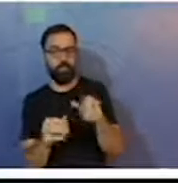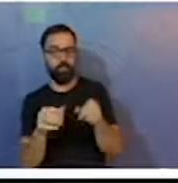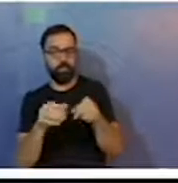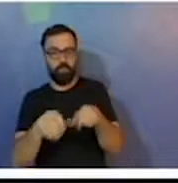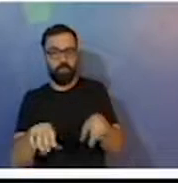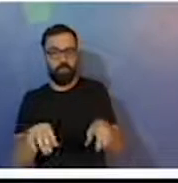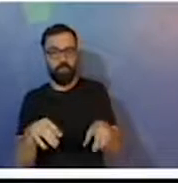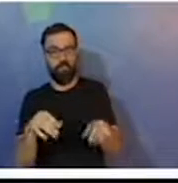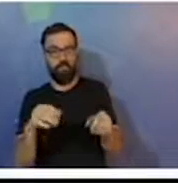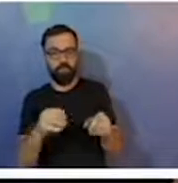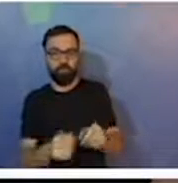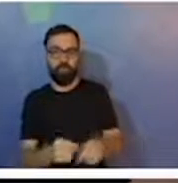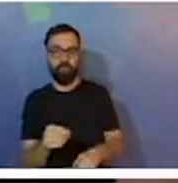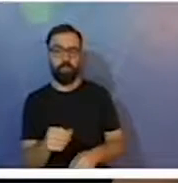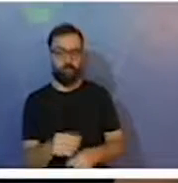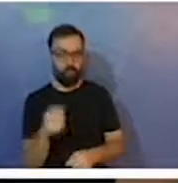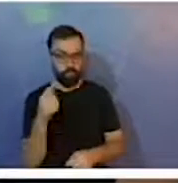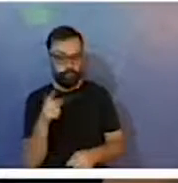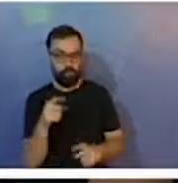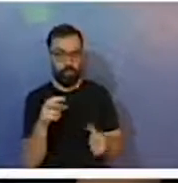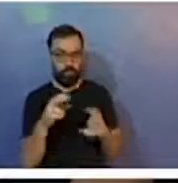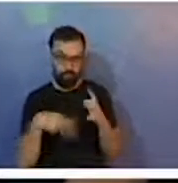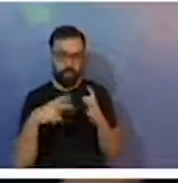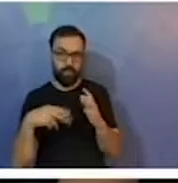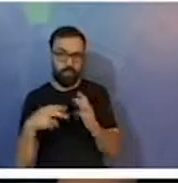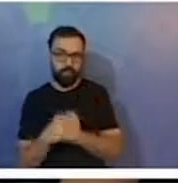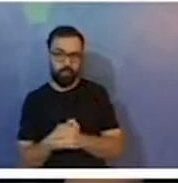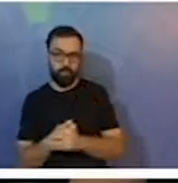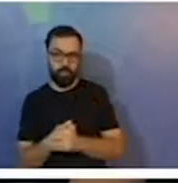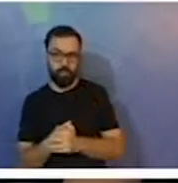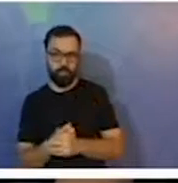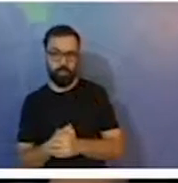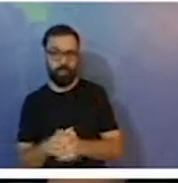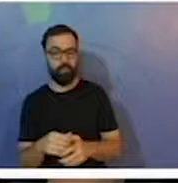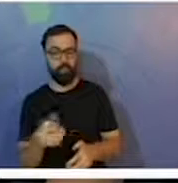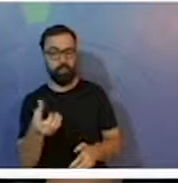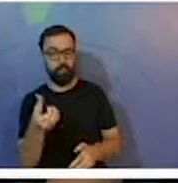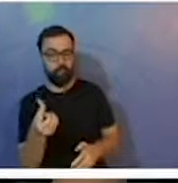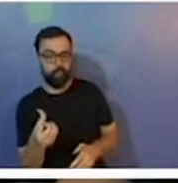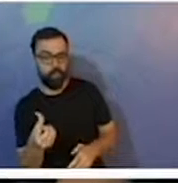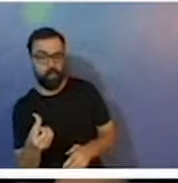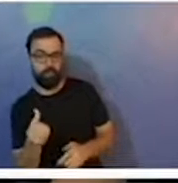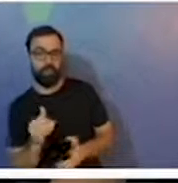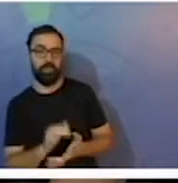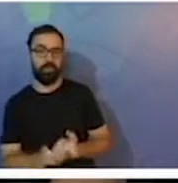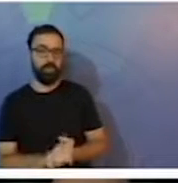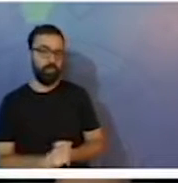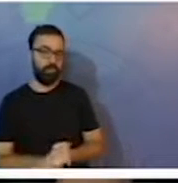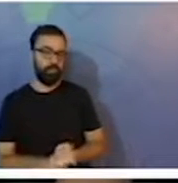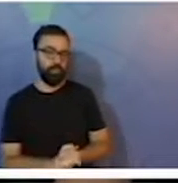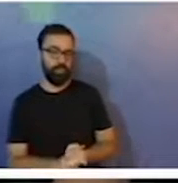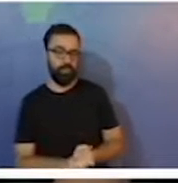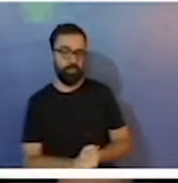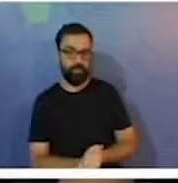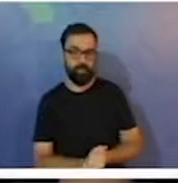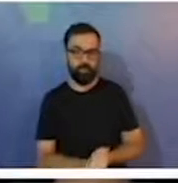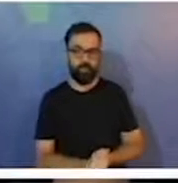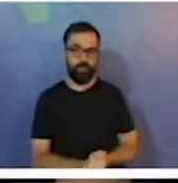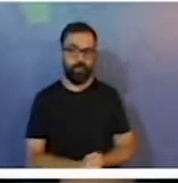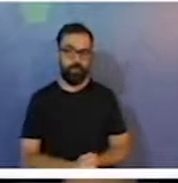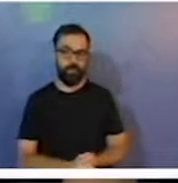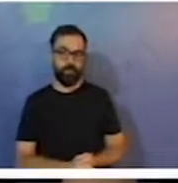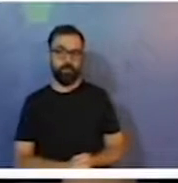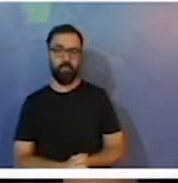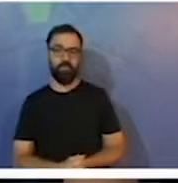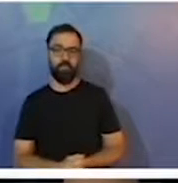quebrar o aluno dar você vai ler isso daqui para mim novamente nesse trecho lembrando ó Releia tô te dando uma